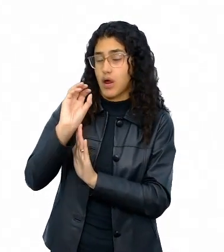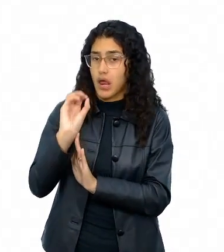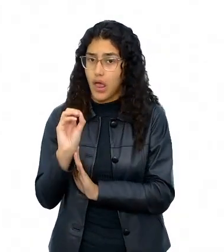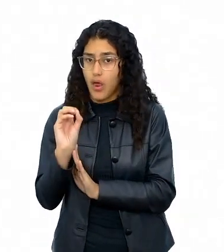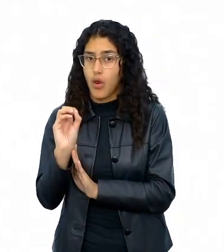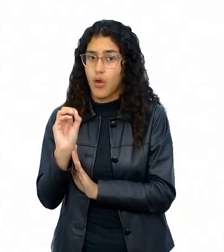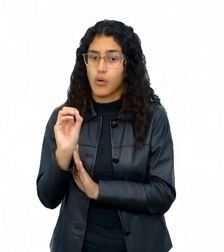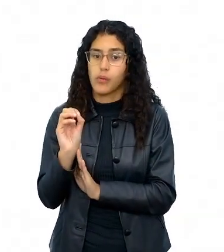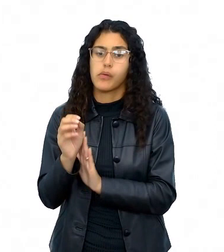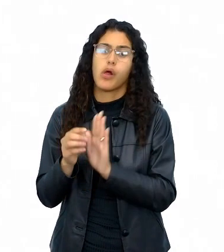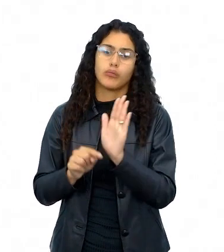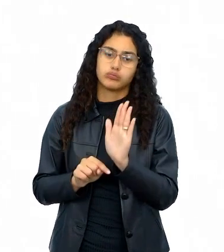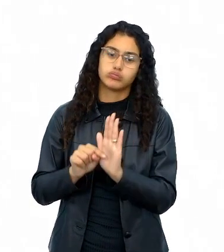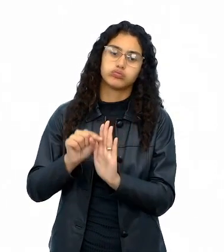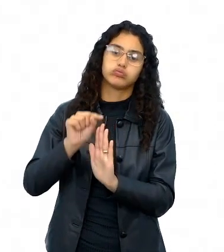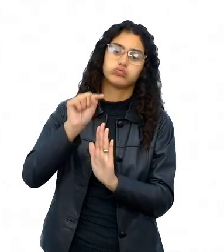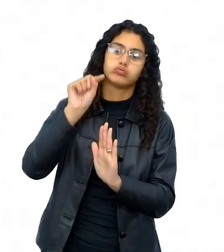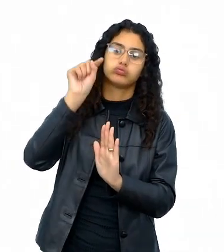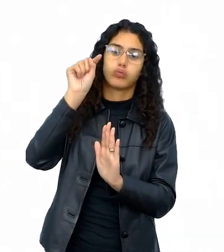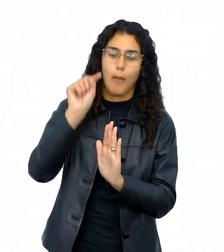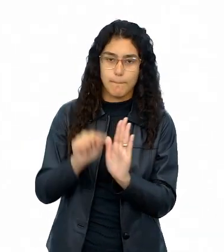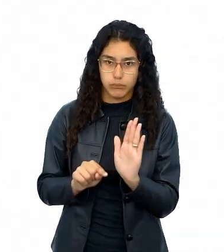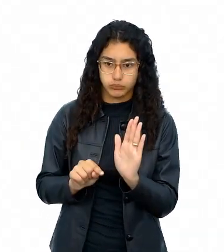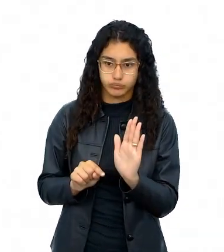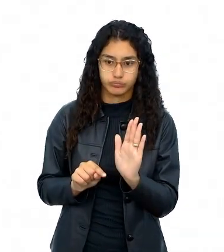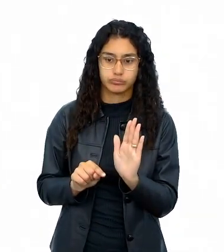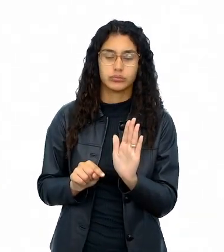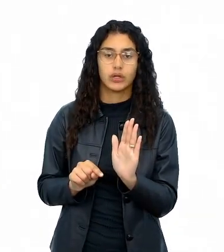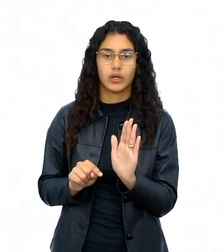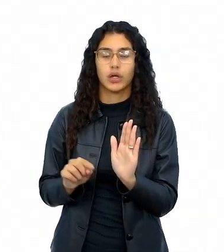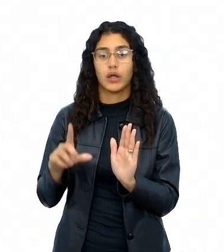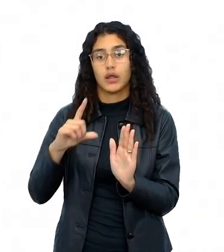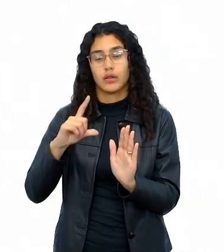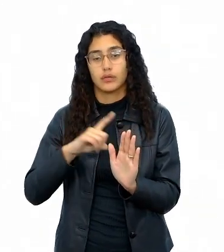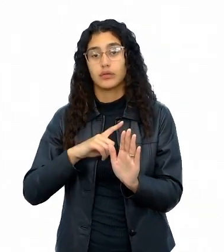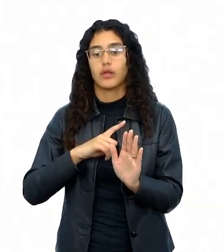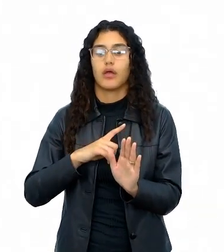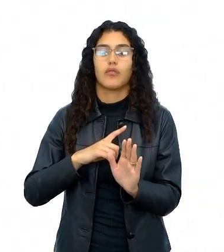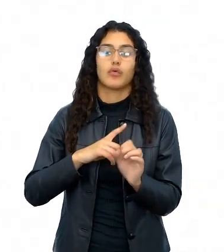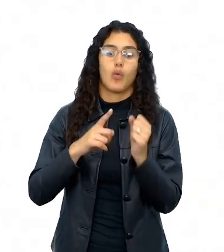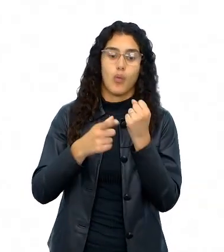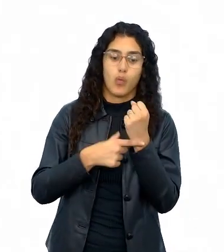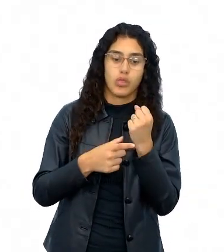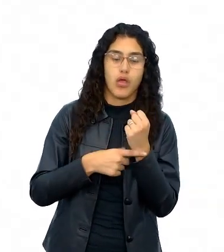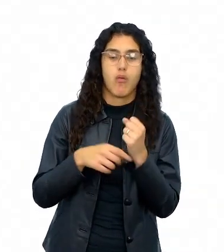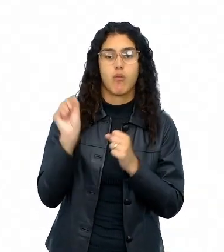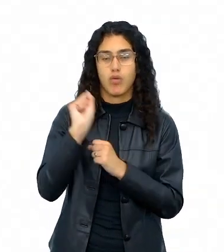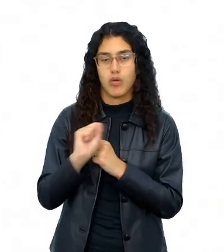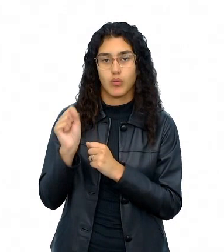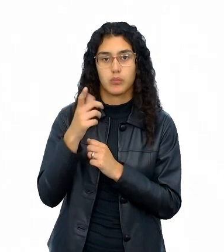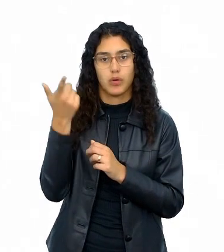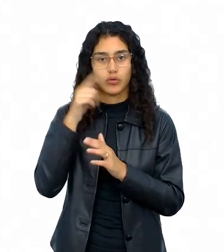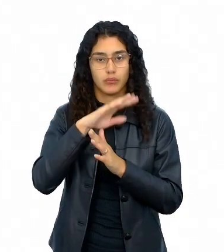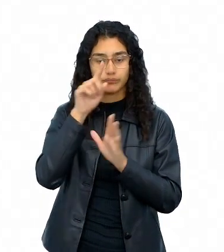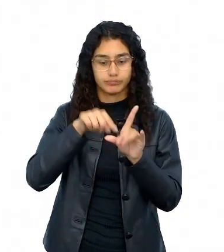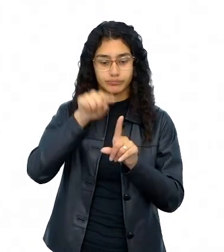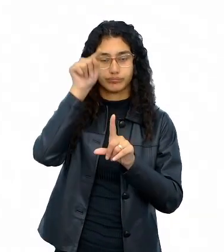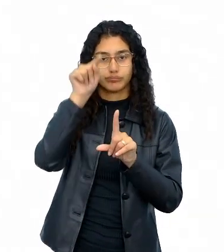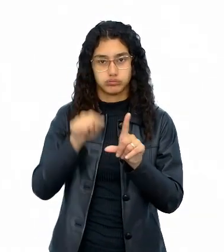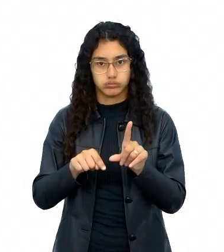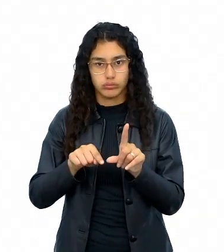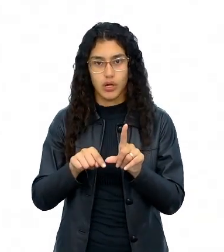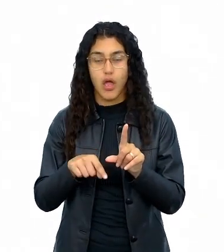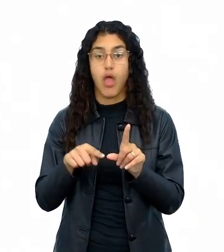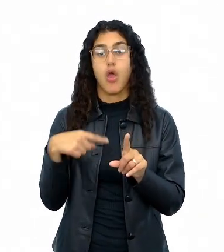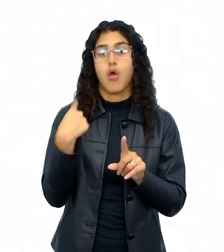o foguete subiu e desceu e gastou tantos segundos para chegar no chão de novo, que